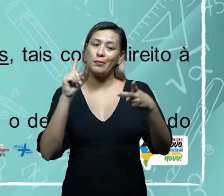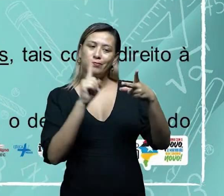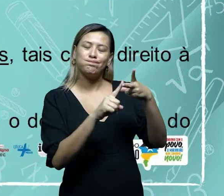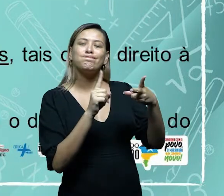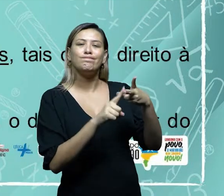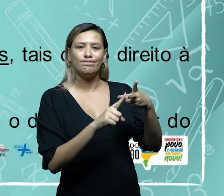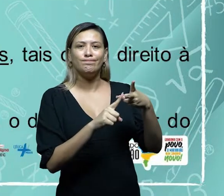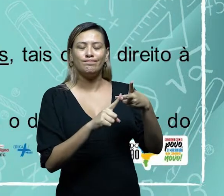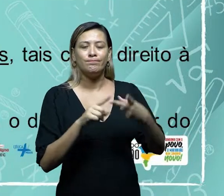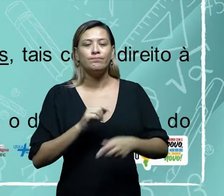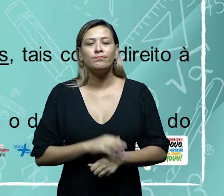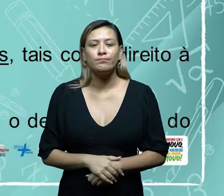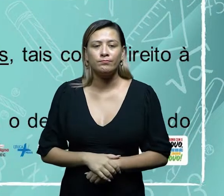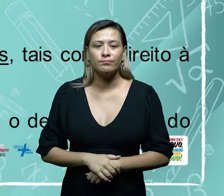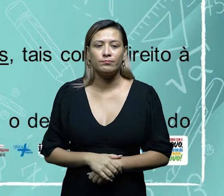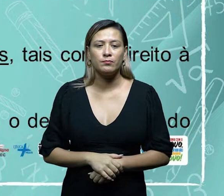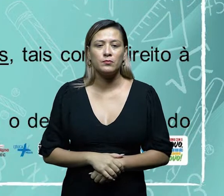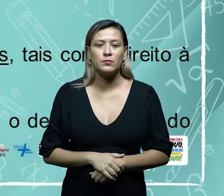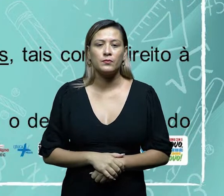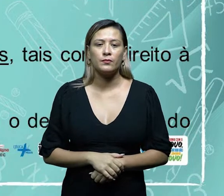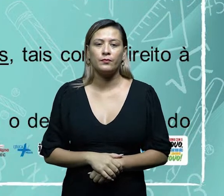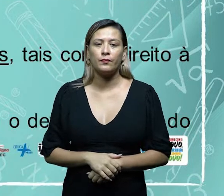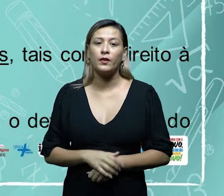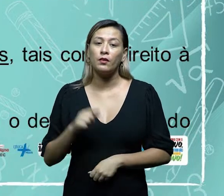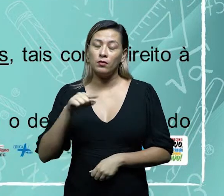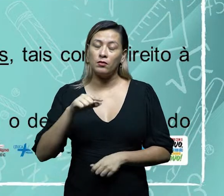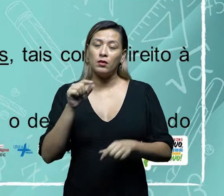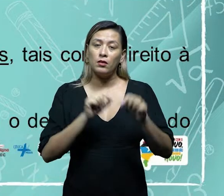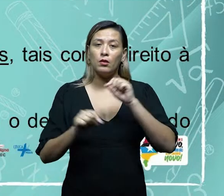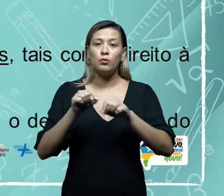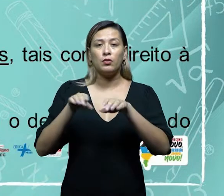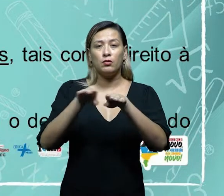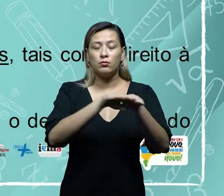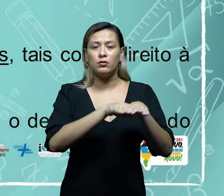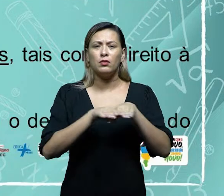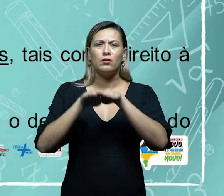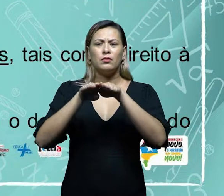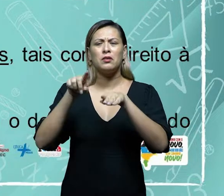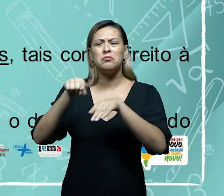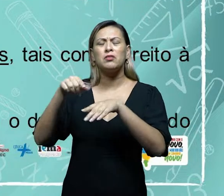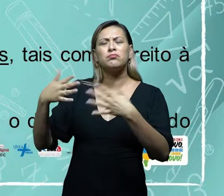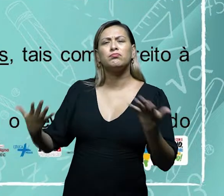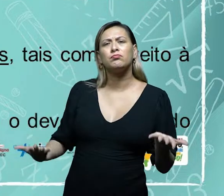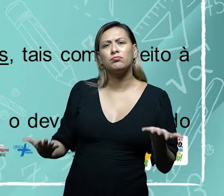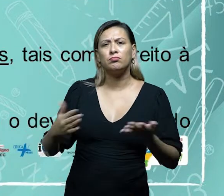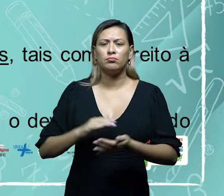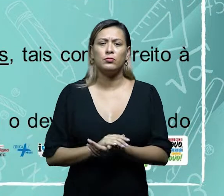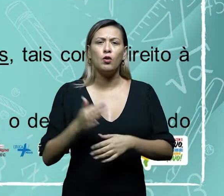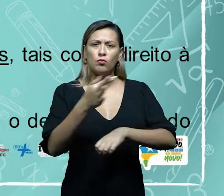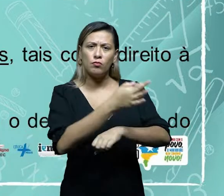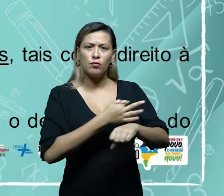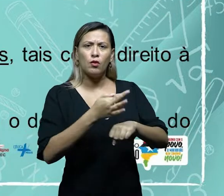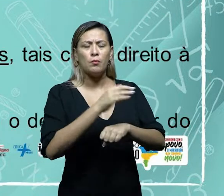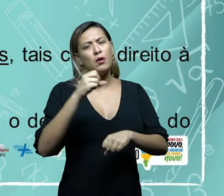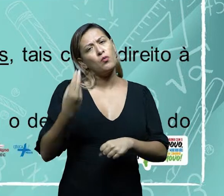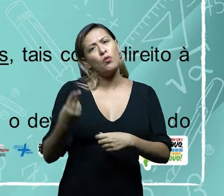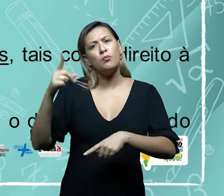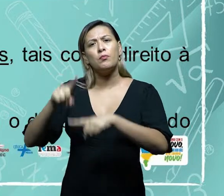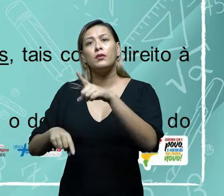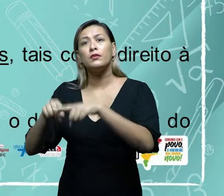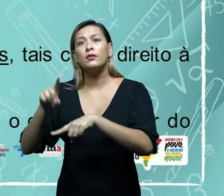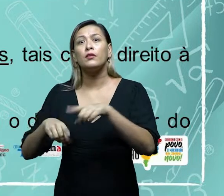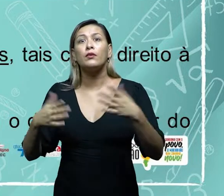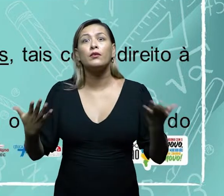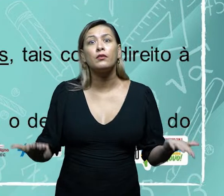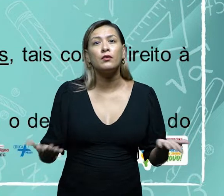né? A gente diz que o valor tutelado é a igualdade. Professor, mas que igualdade é essa? A igualdade formal ou a igualdade material?